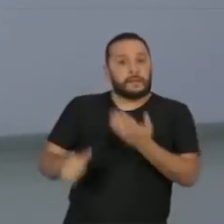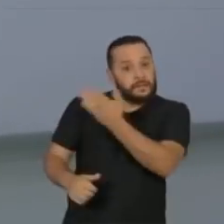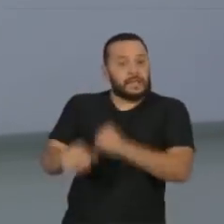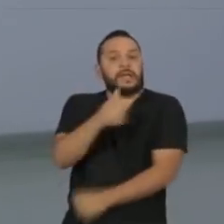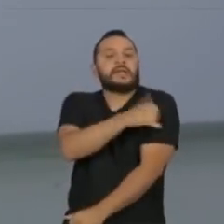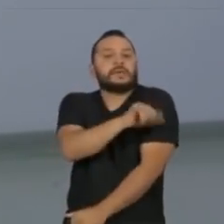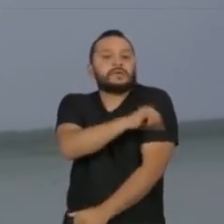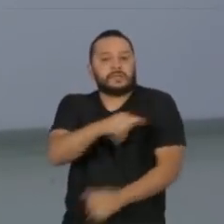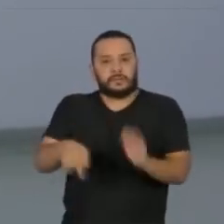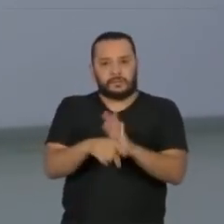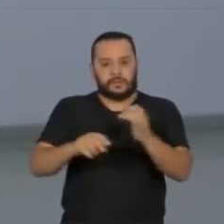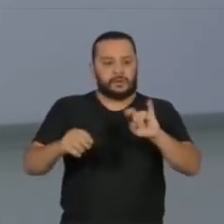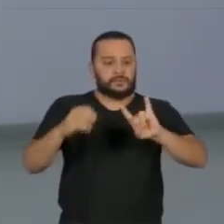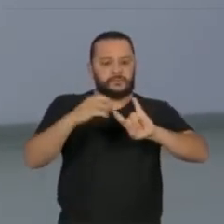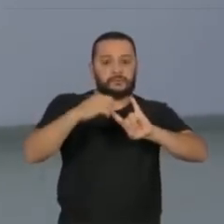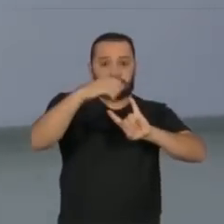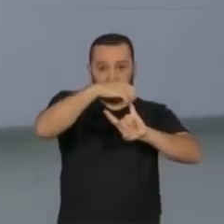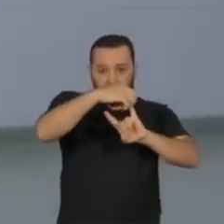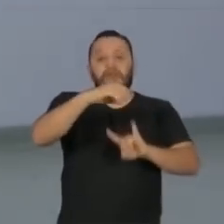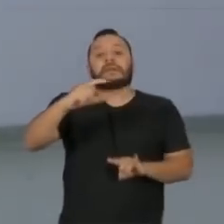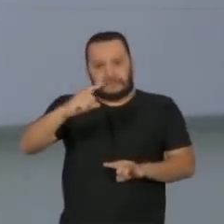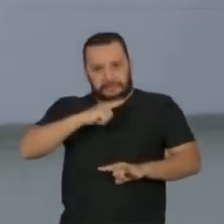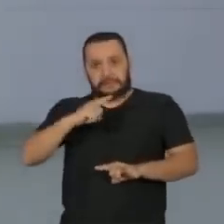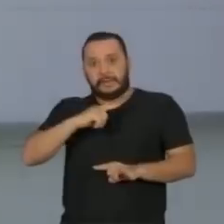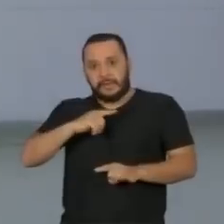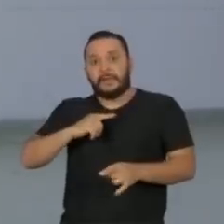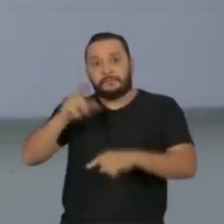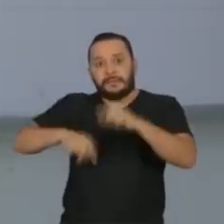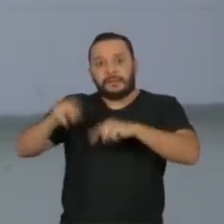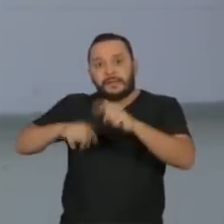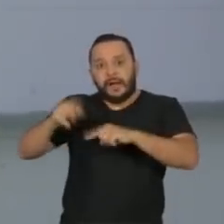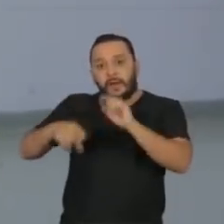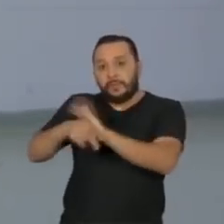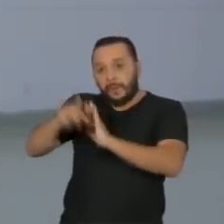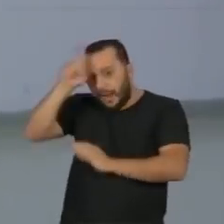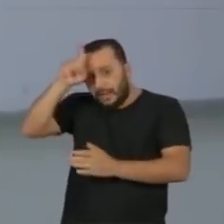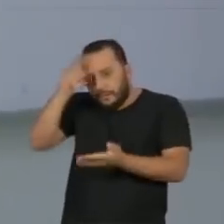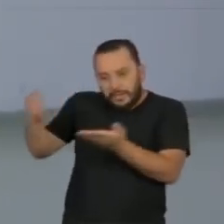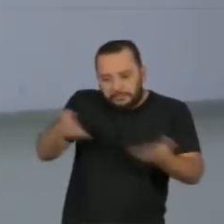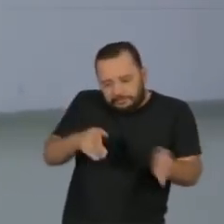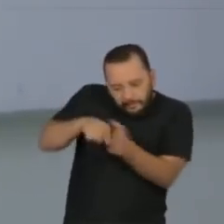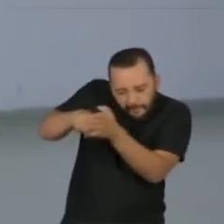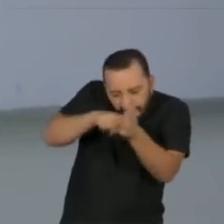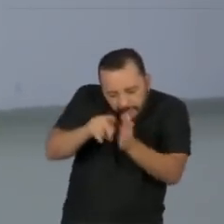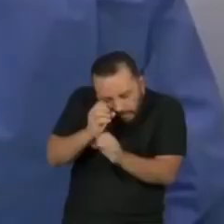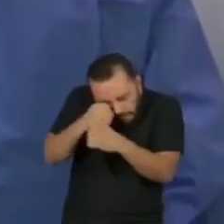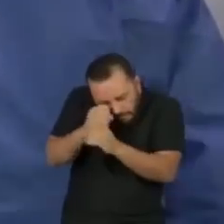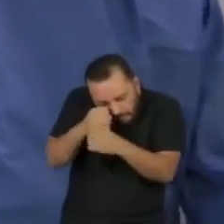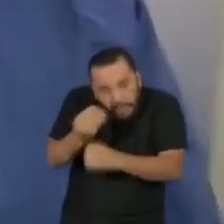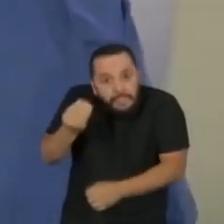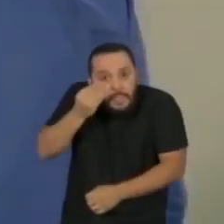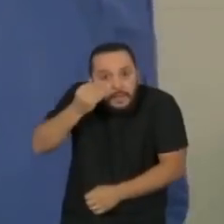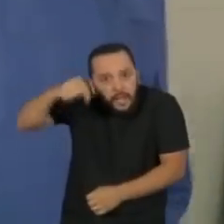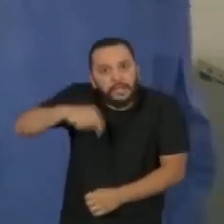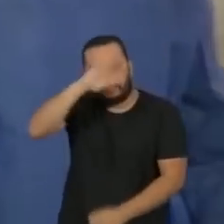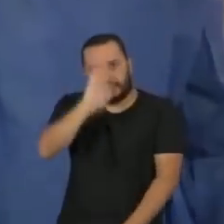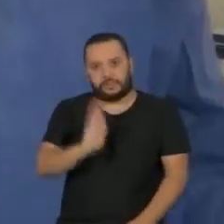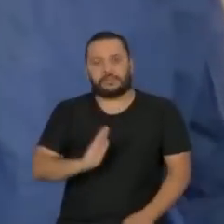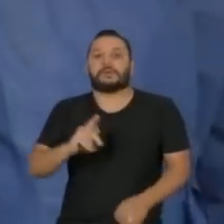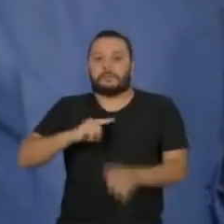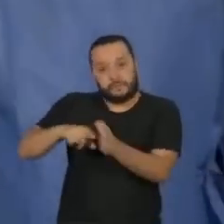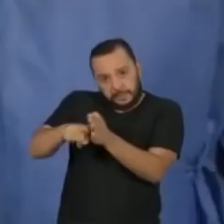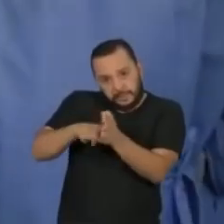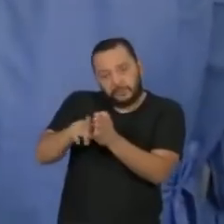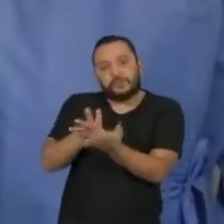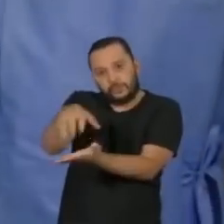do material genético do novo coronavírus que vieram da Alemanha para aprimorar os testes feitos aqui no país. Pesquisadores do Instituto